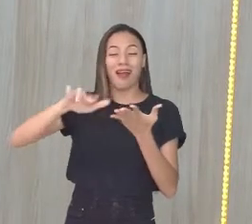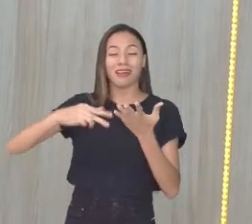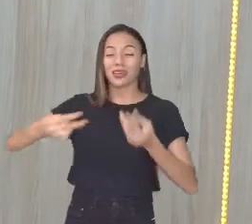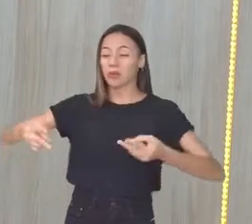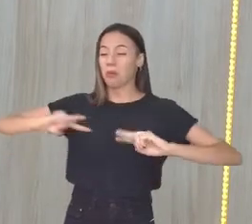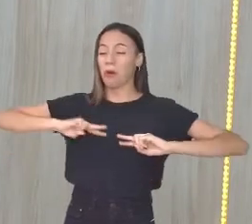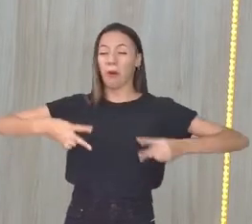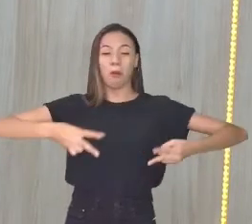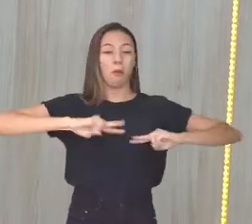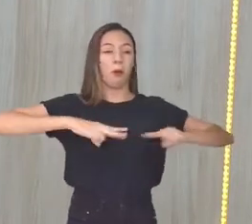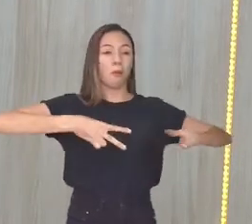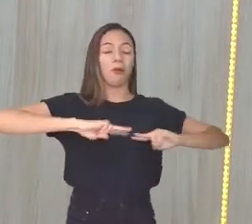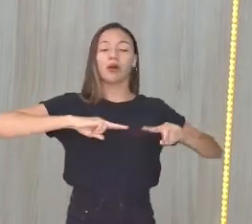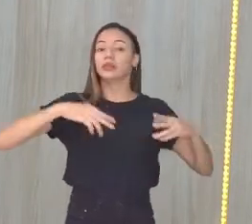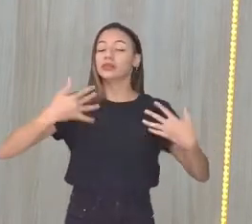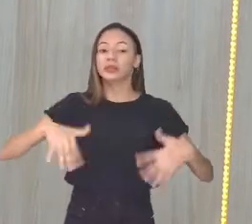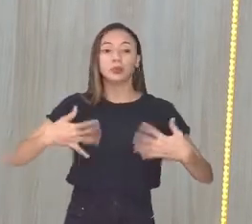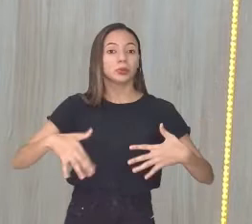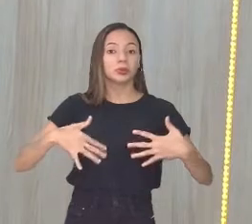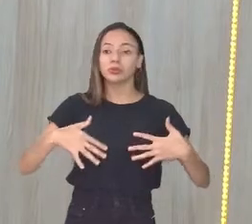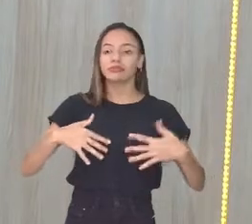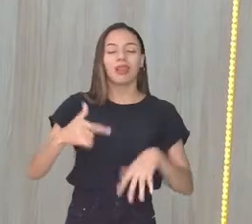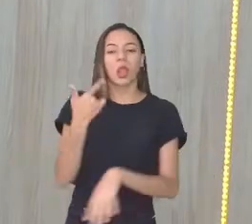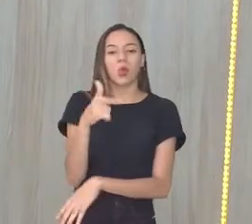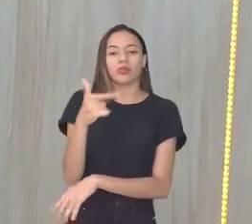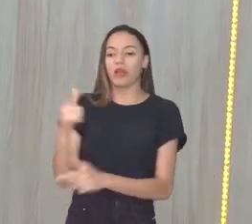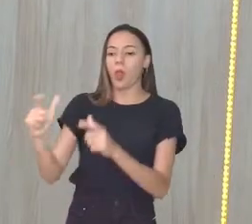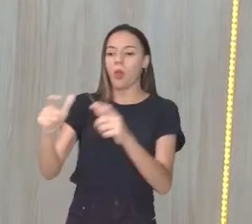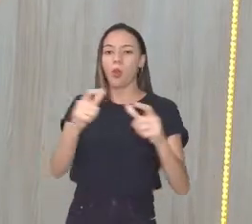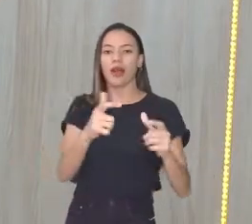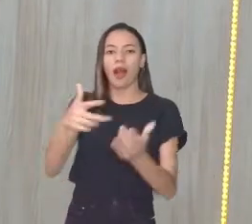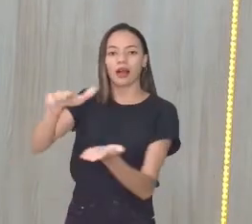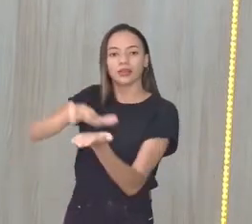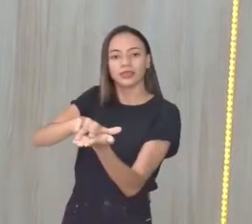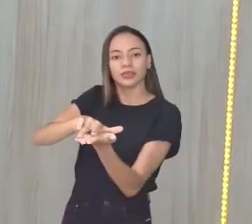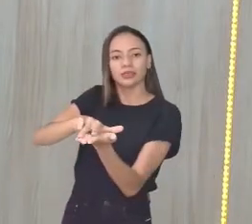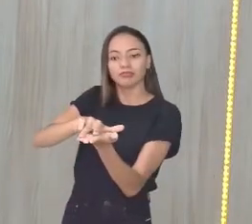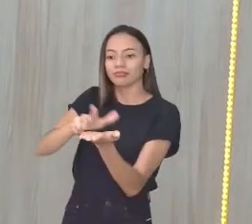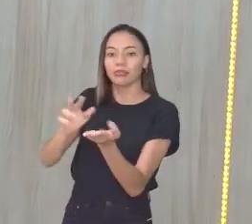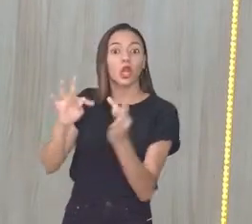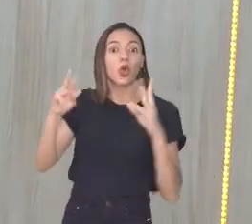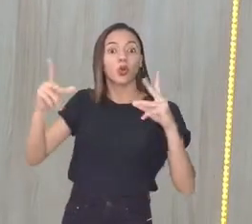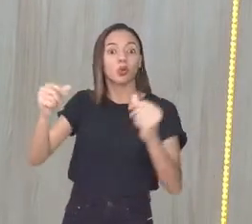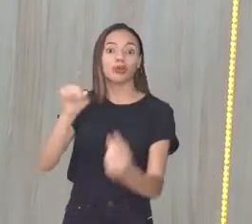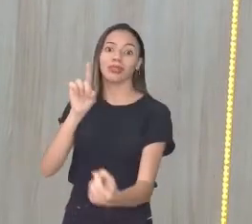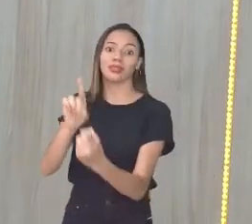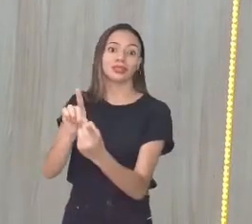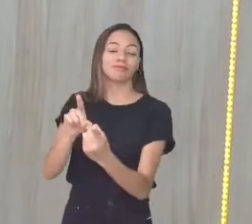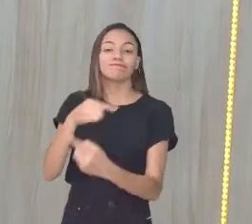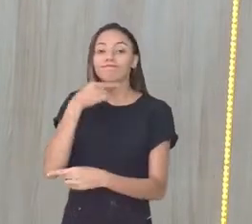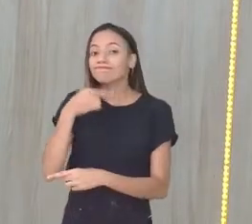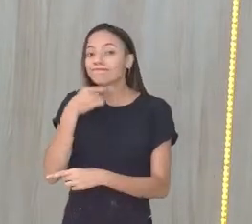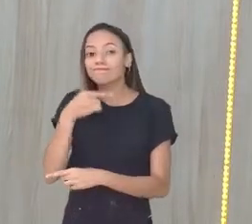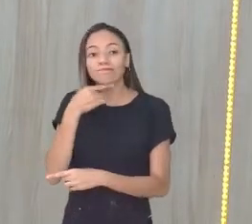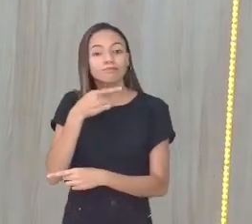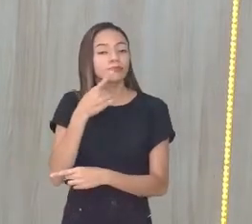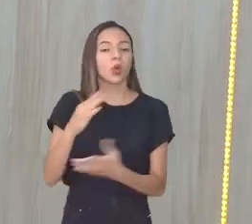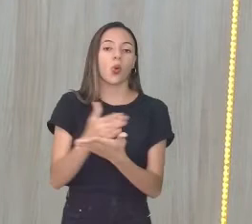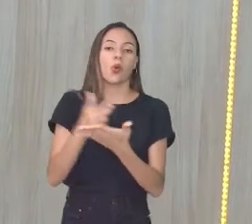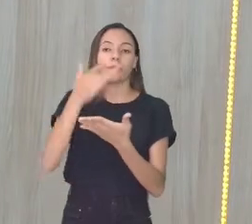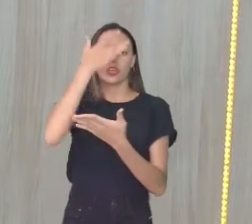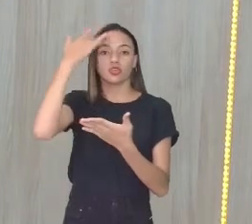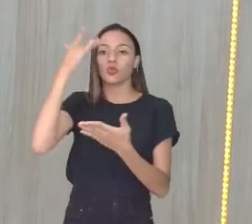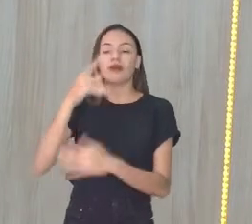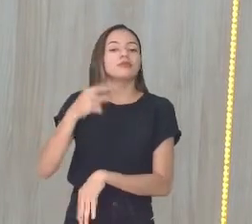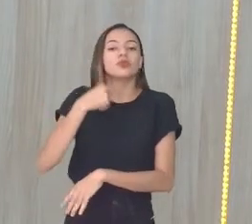ia ter acomodação para todo mundo, não ia ter hospital para todo mundo, como não teve. Teve gente que não conseguiu ir para o hospital, morreu